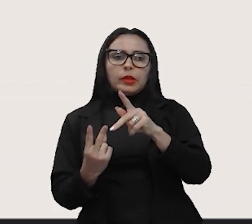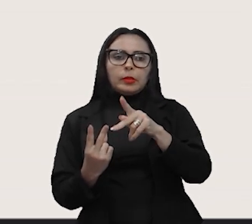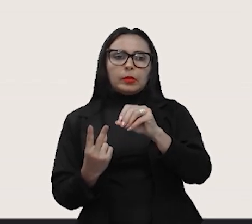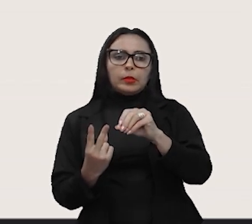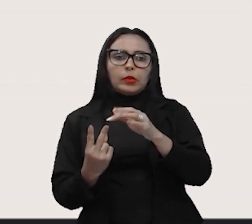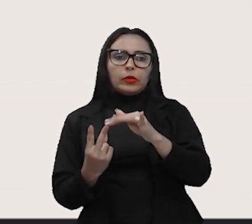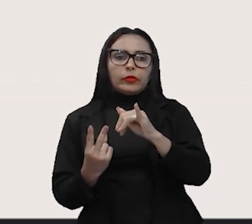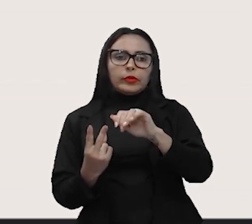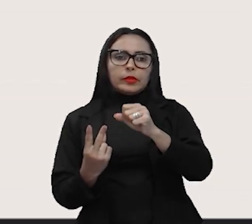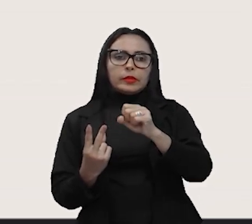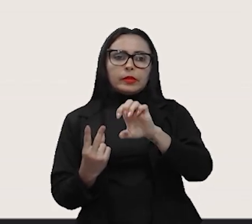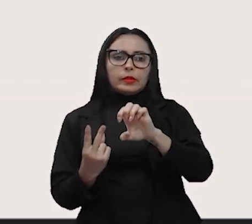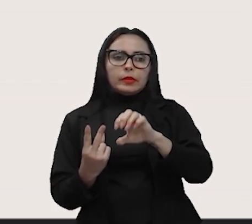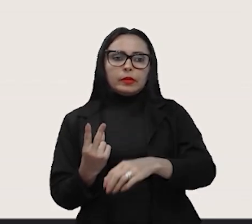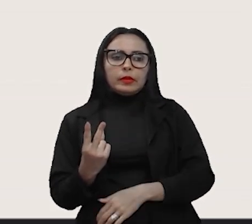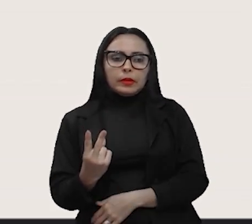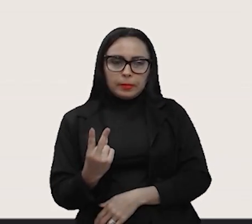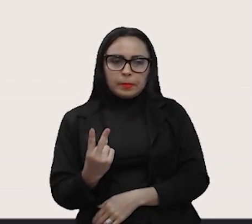neurohipófise.